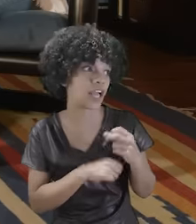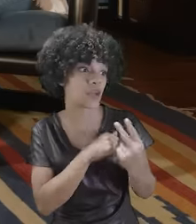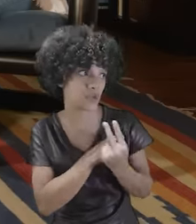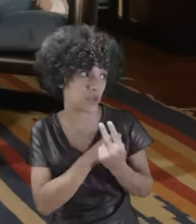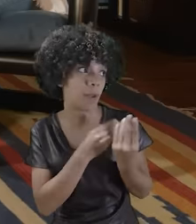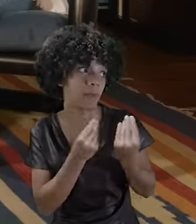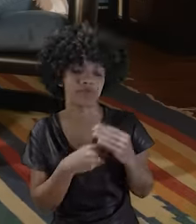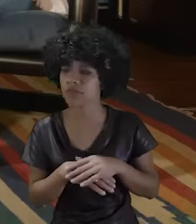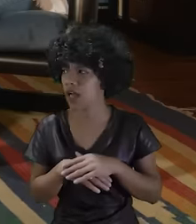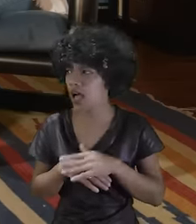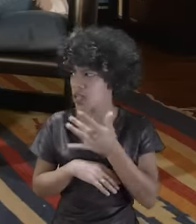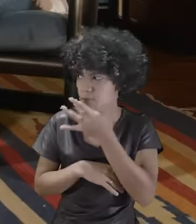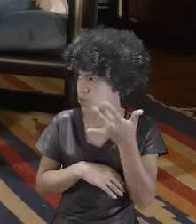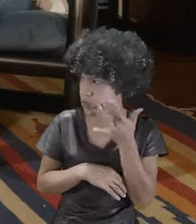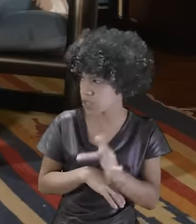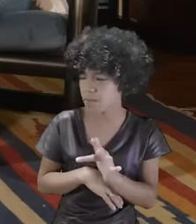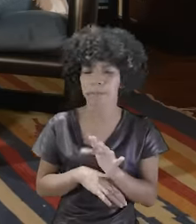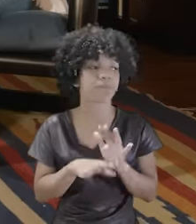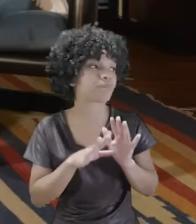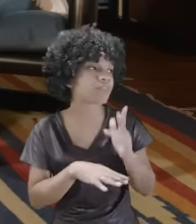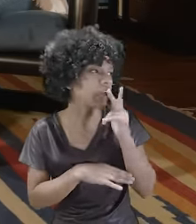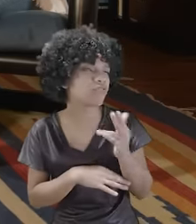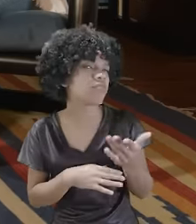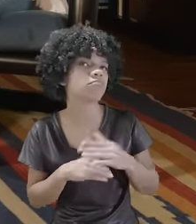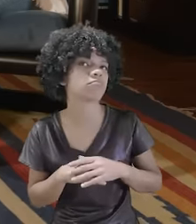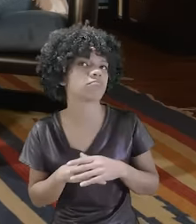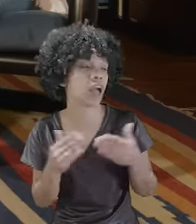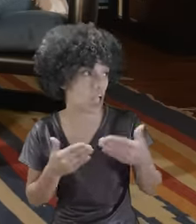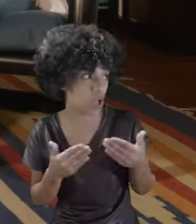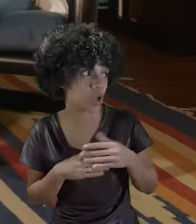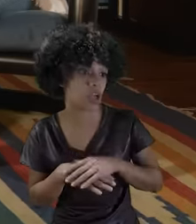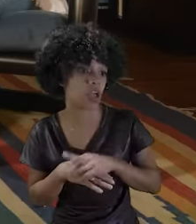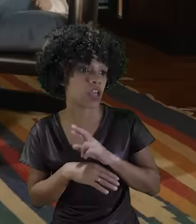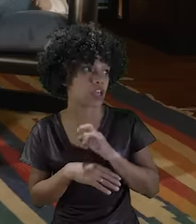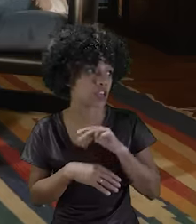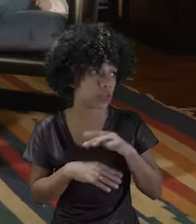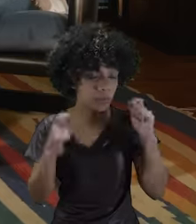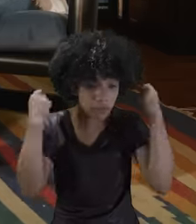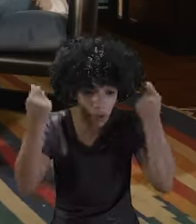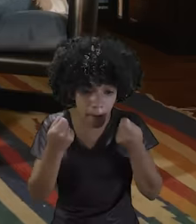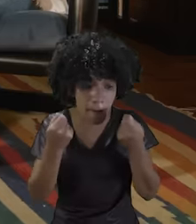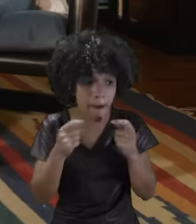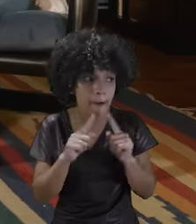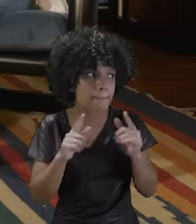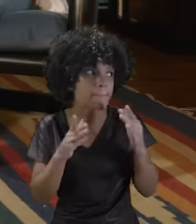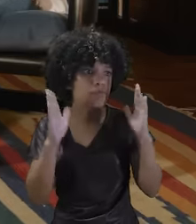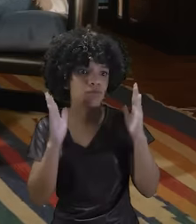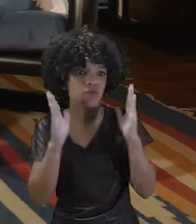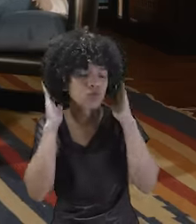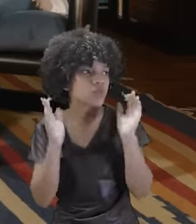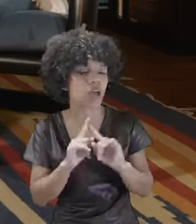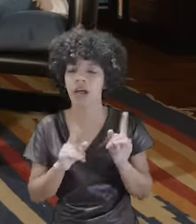cuida muito as pessoas não sabem disso né não não sabe Eles acha que estou com agora meu risada que meu cabelo tá assim mas não tá